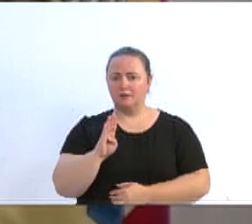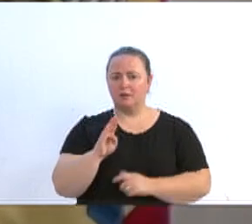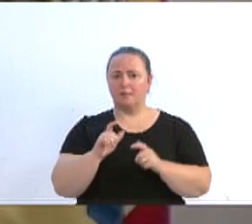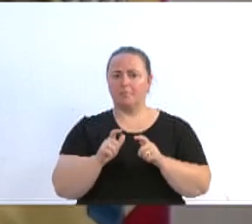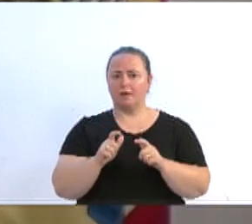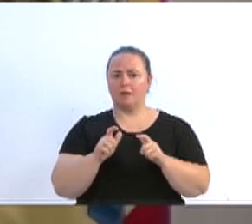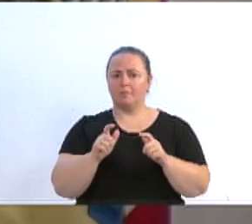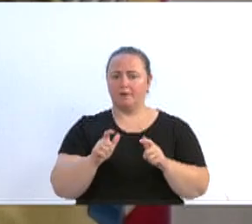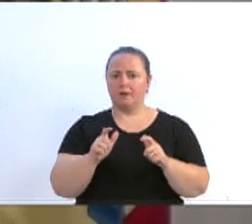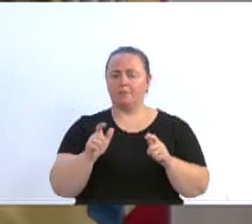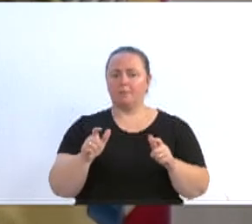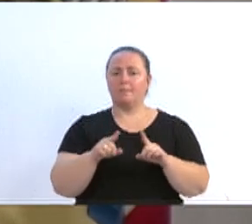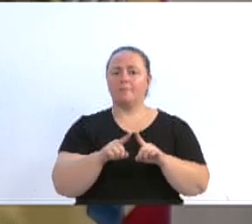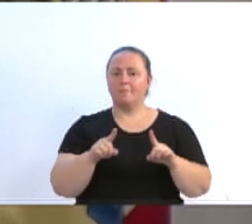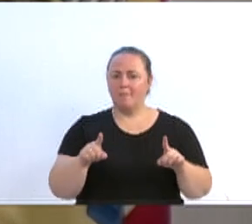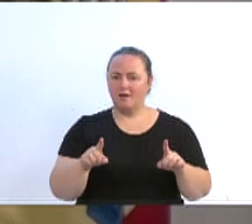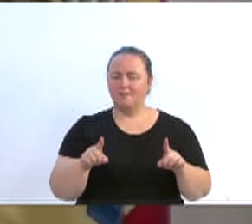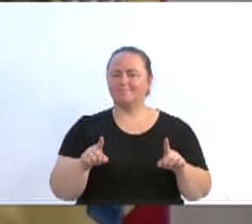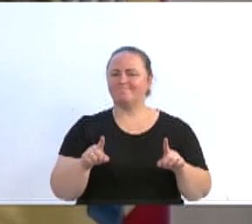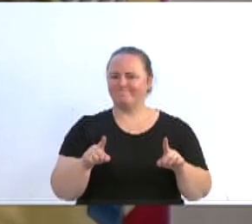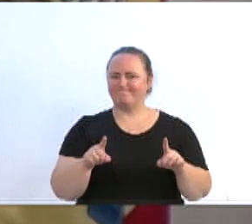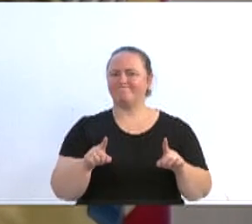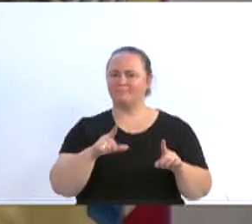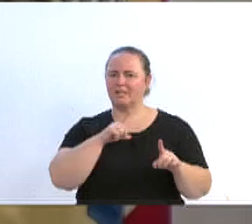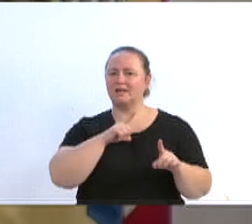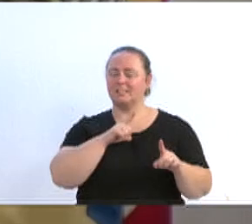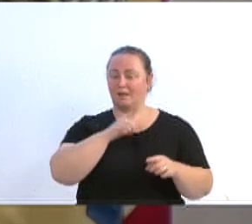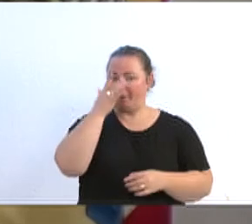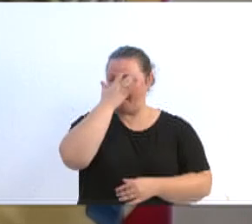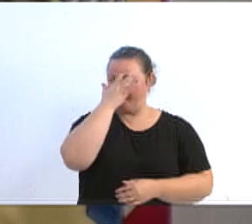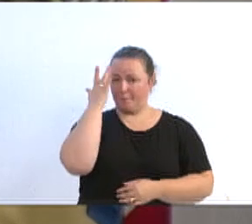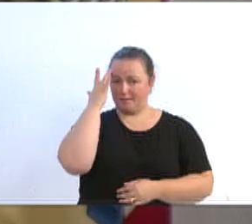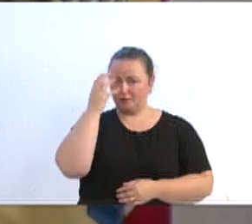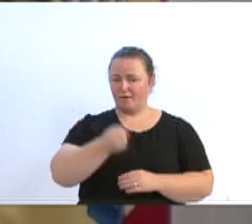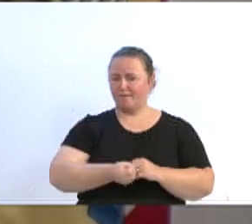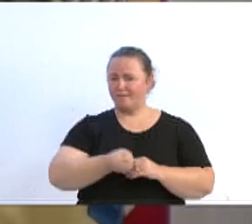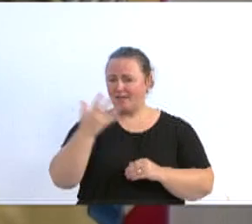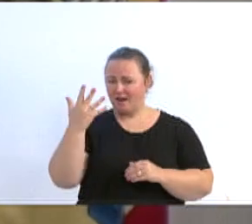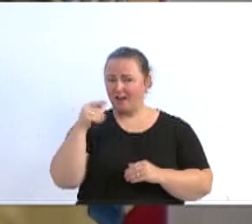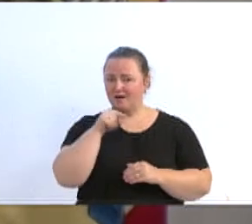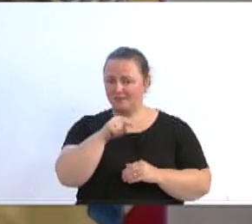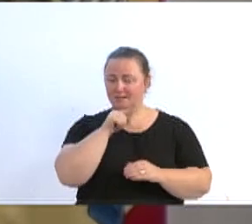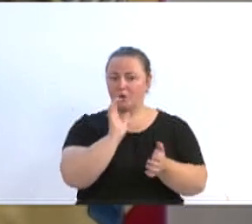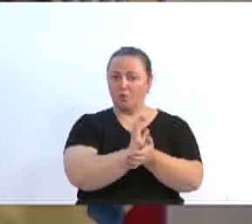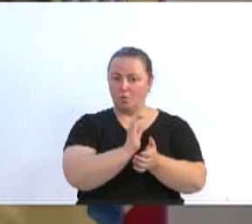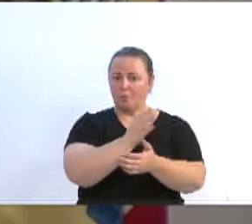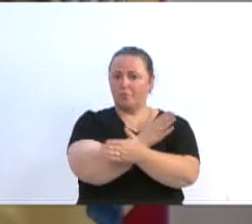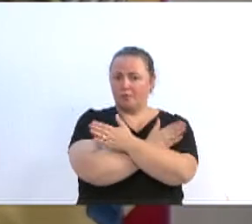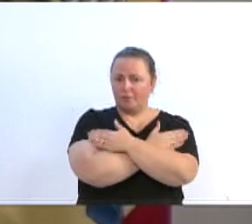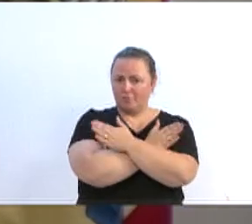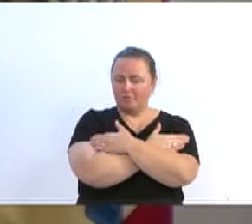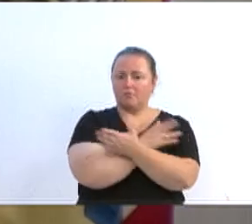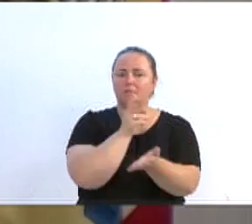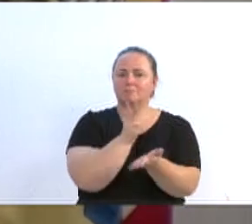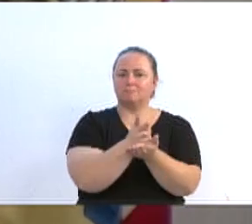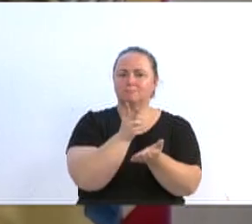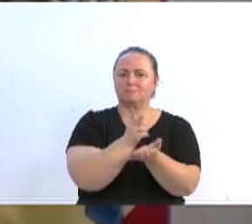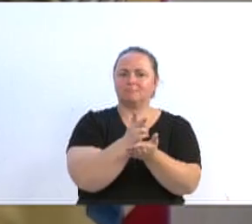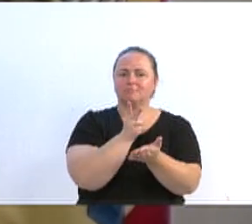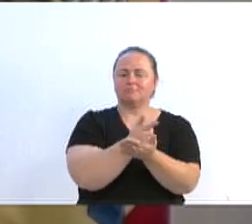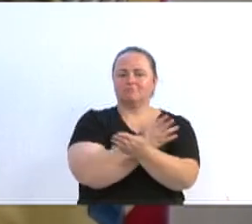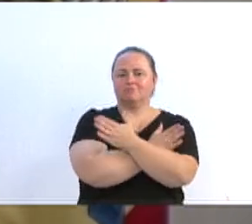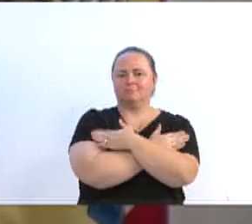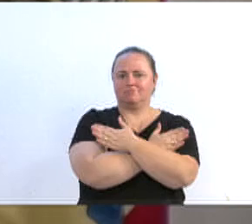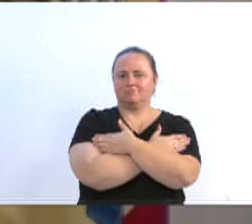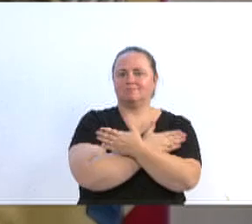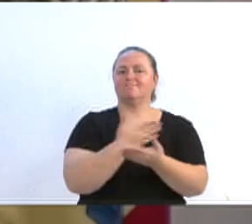essas pessoas e um grande número, uma grande parte dessas pessoas continuarão sem empregos